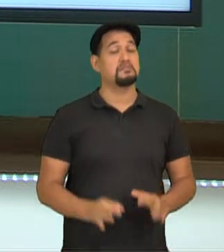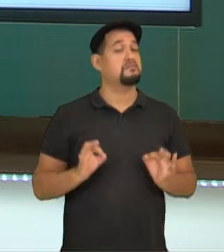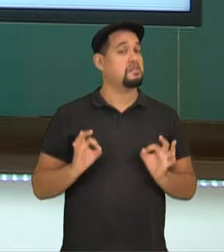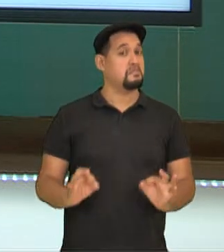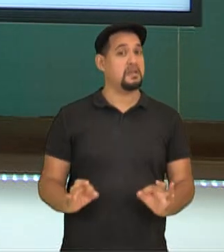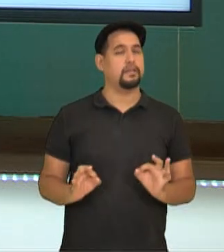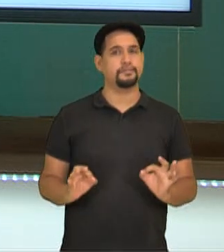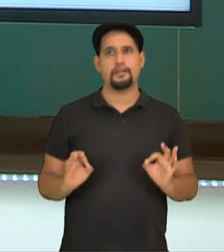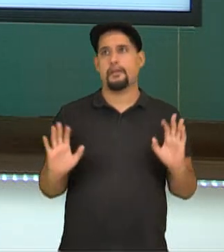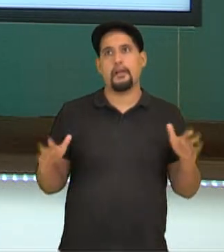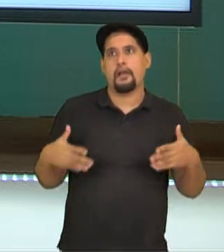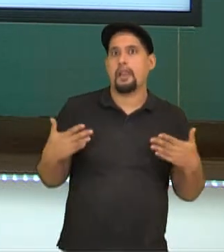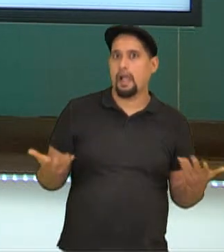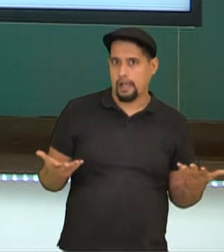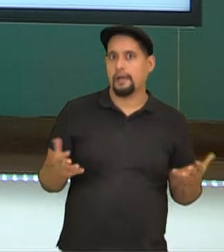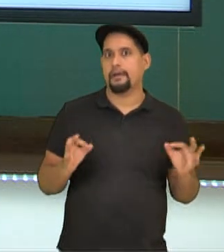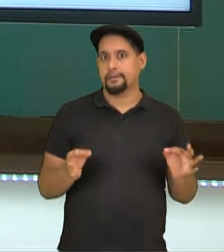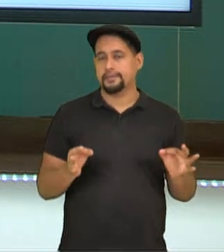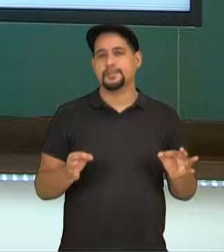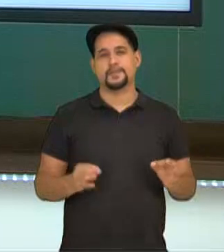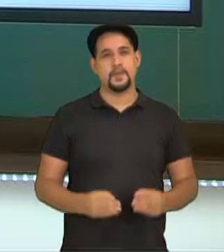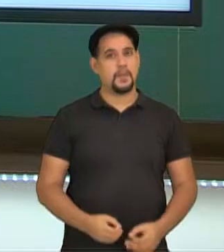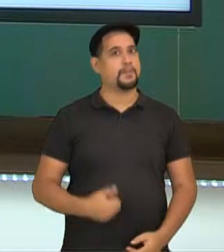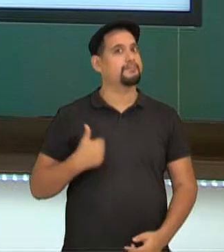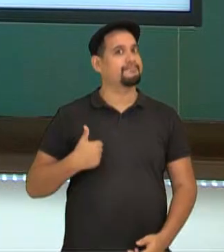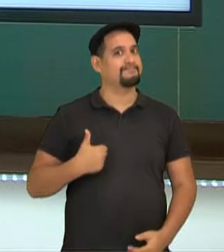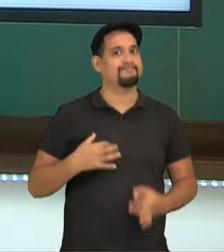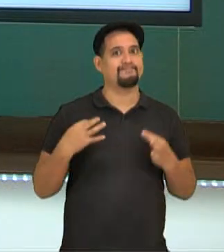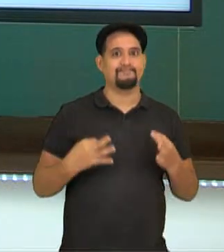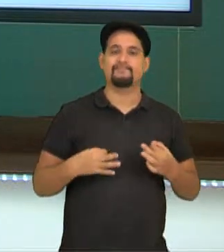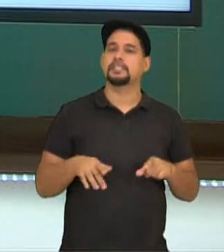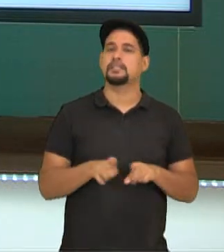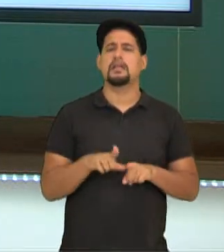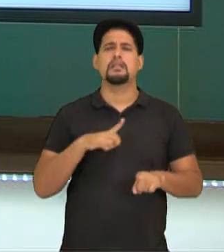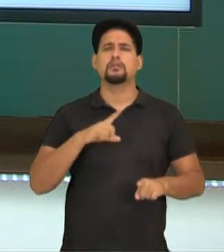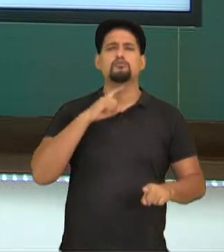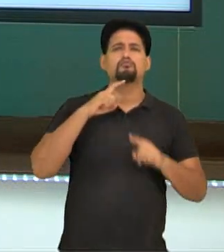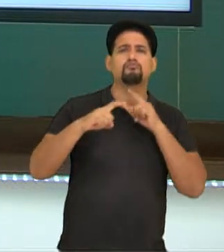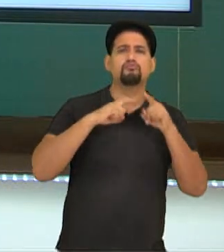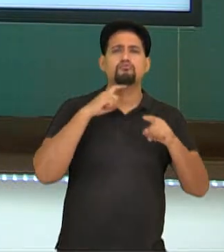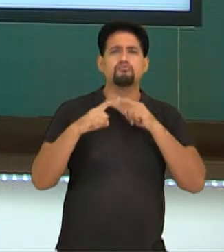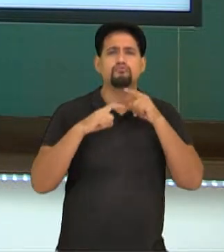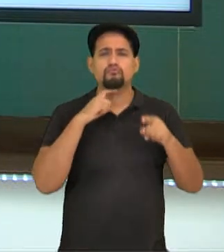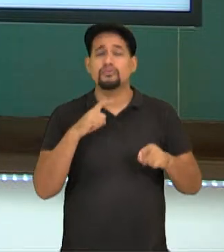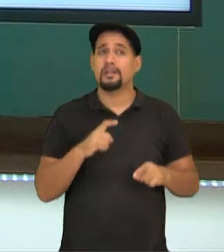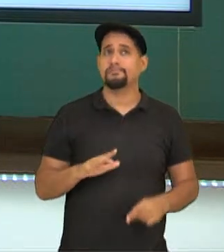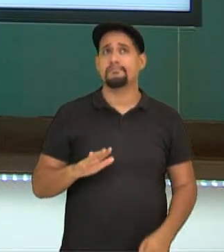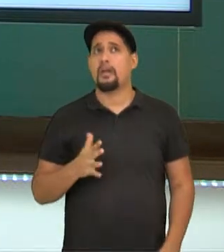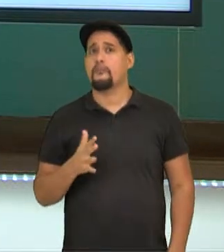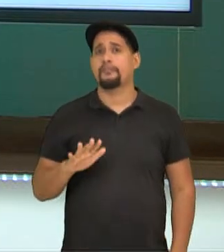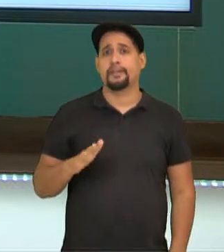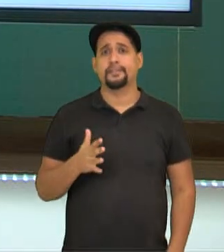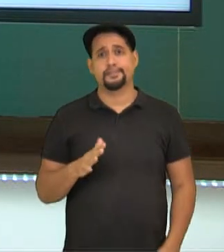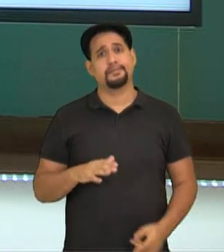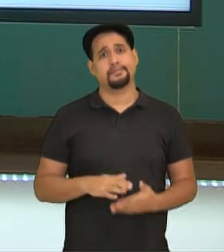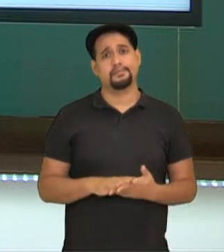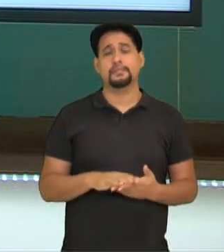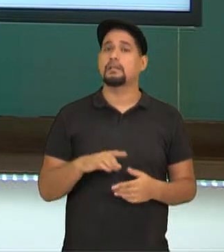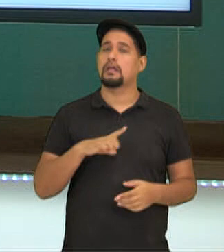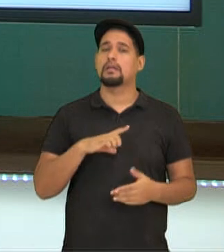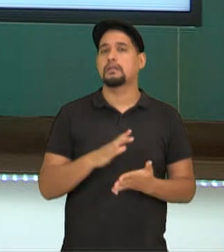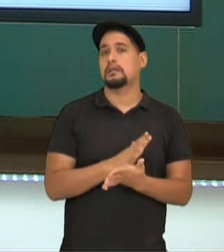Certamente, obviamente, positivamente. Temos de dúvida, talvez, é